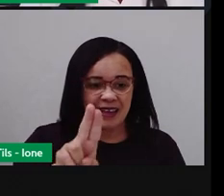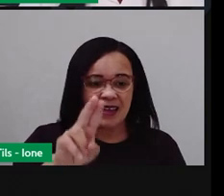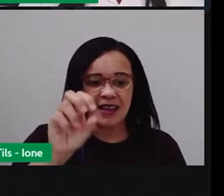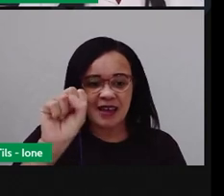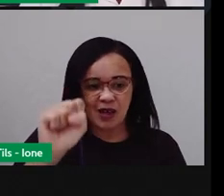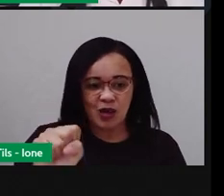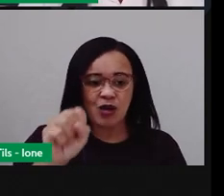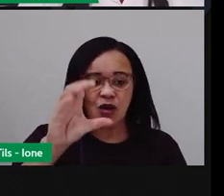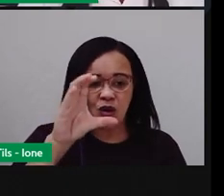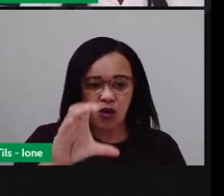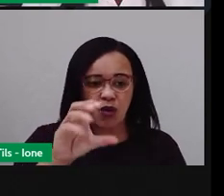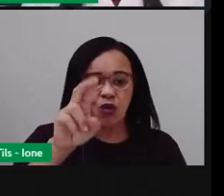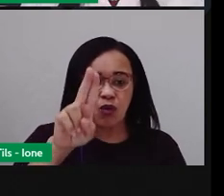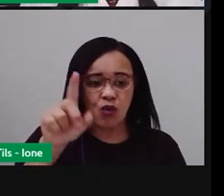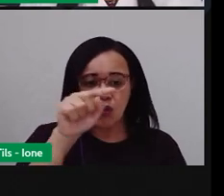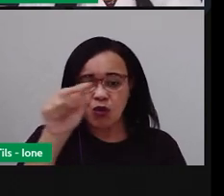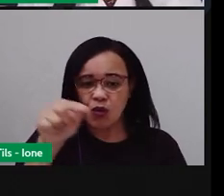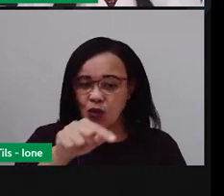Pode ser preparado